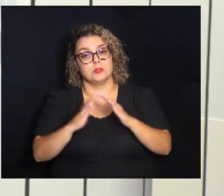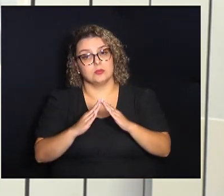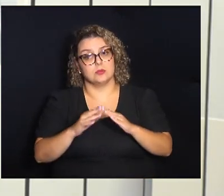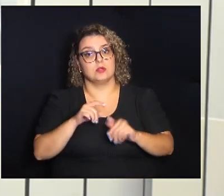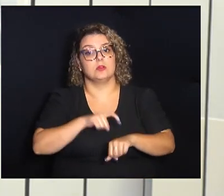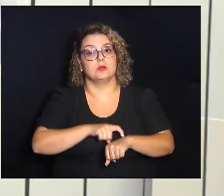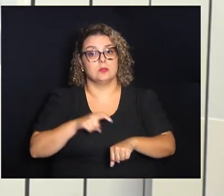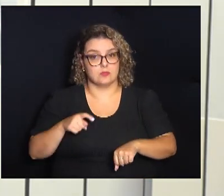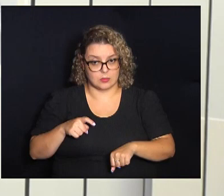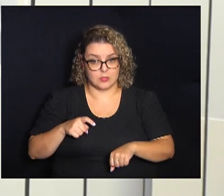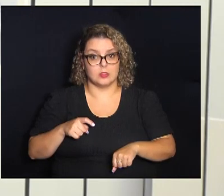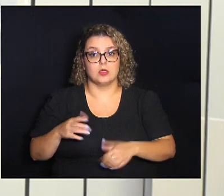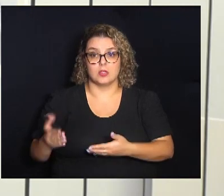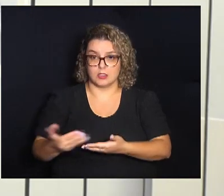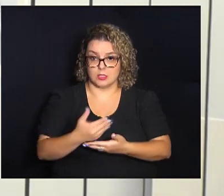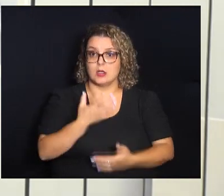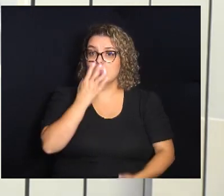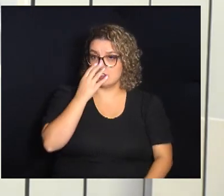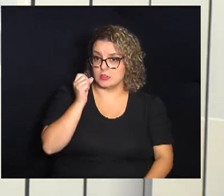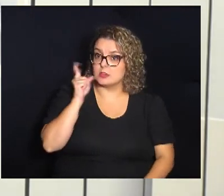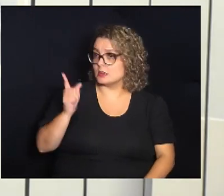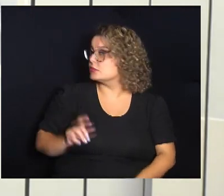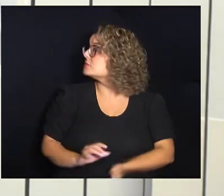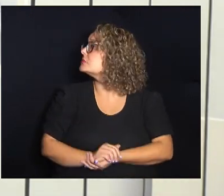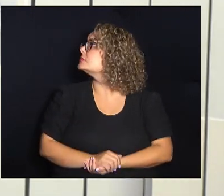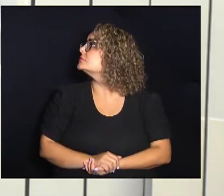temporários que acolhem cães e gatos.